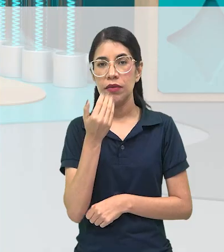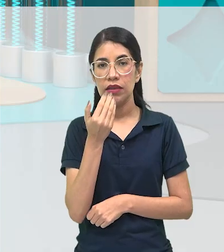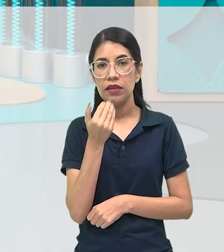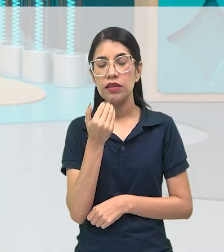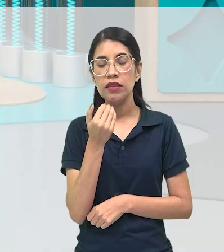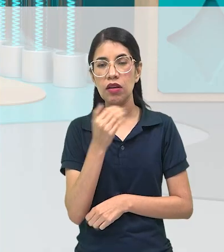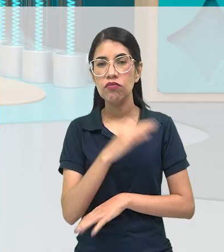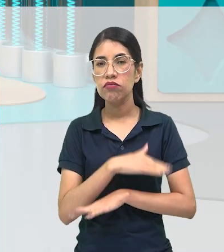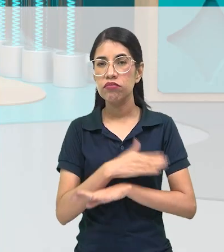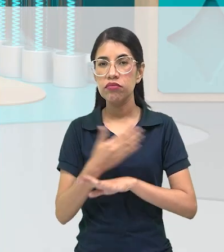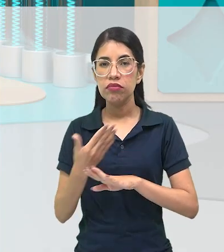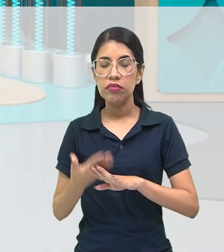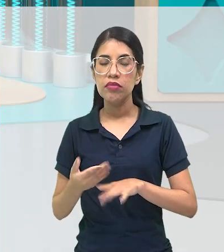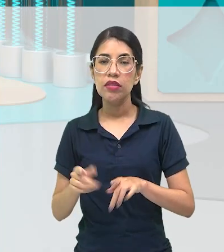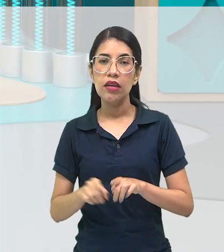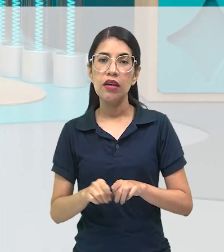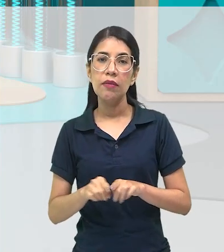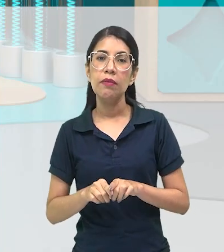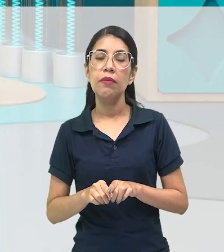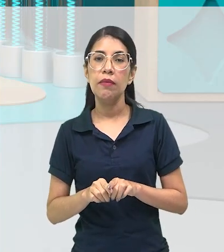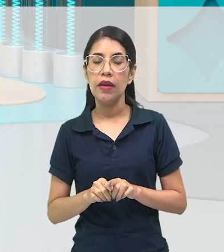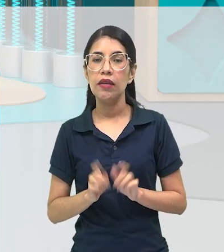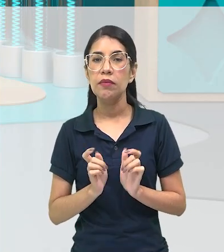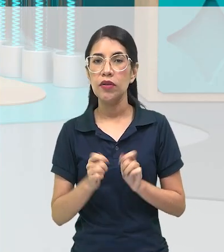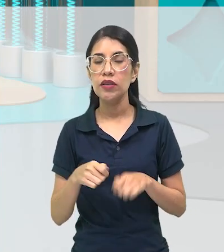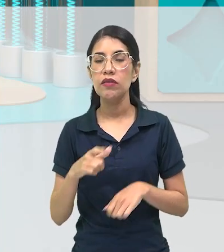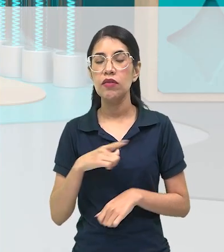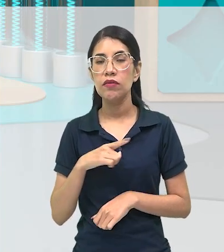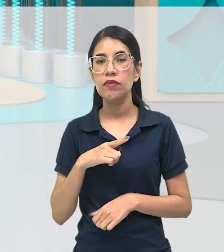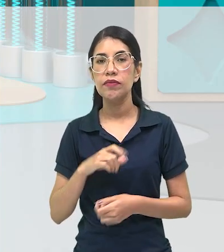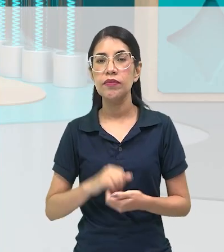pessoa passou muito tempo sem se alimentar,